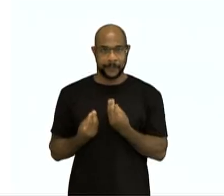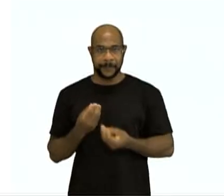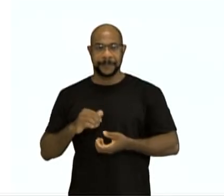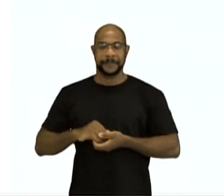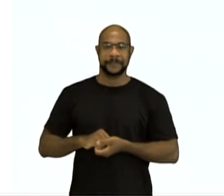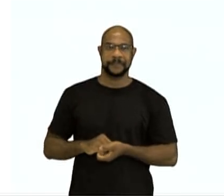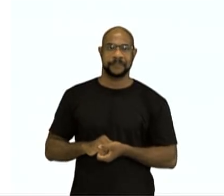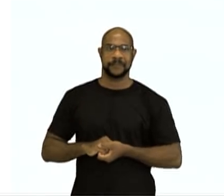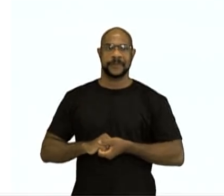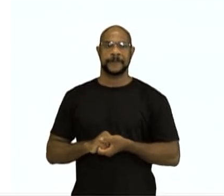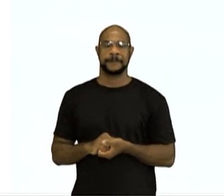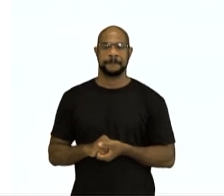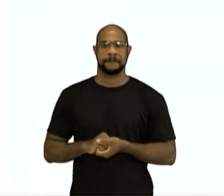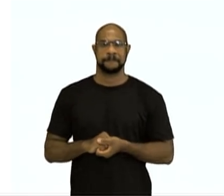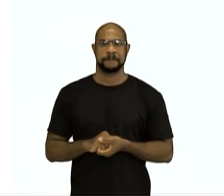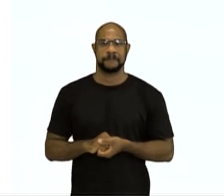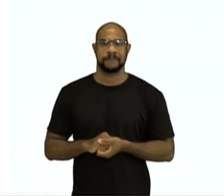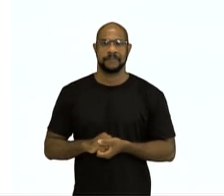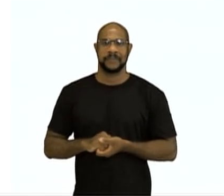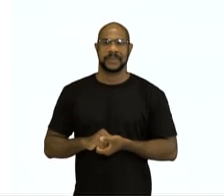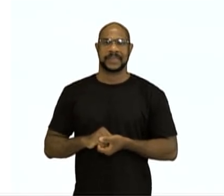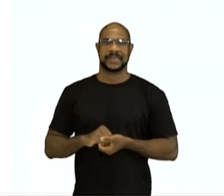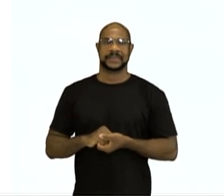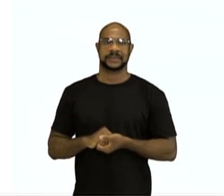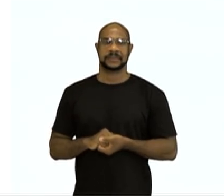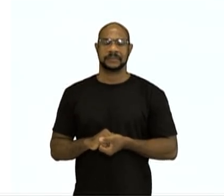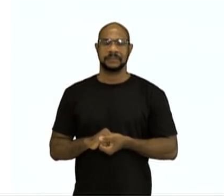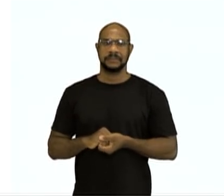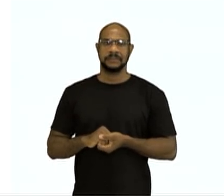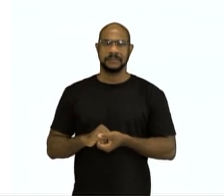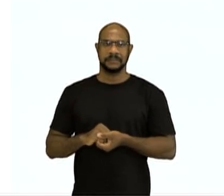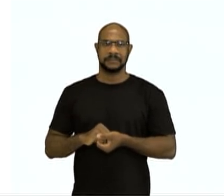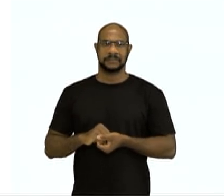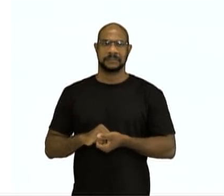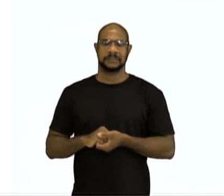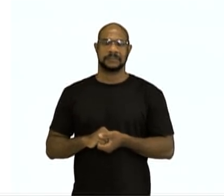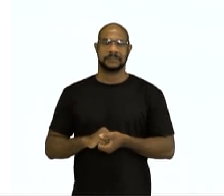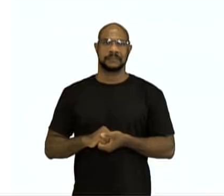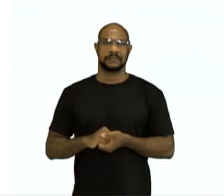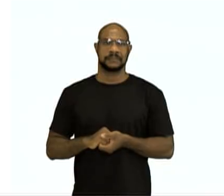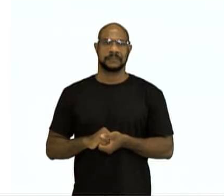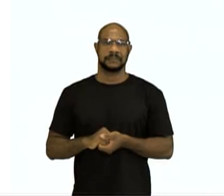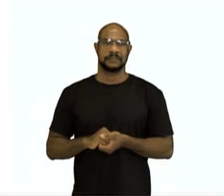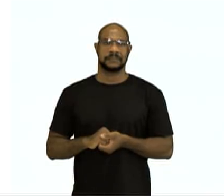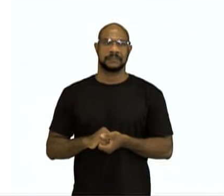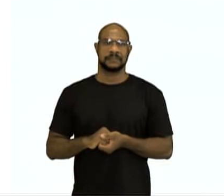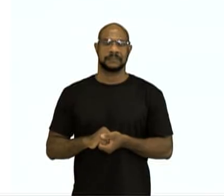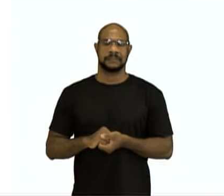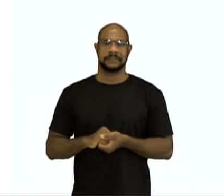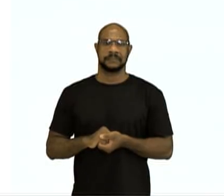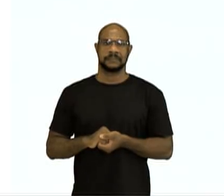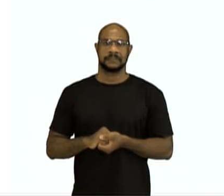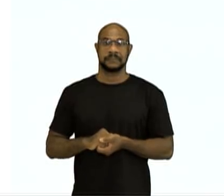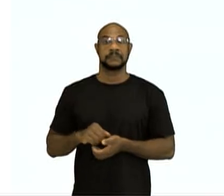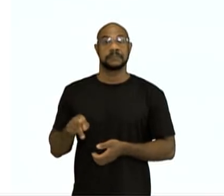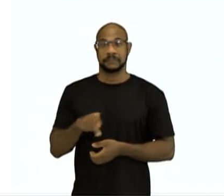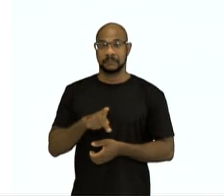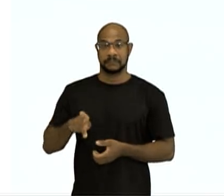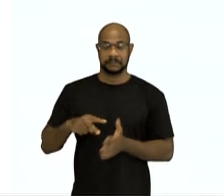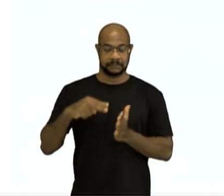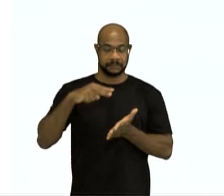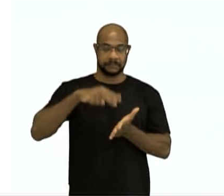Tunisia is not the only World Cup team affected by Ramadan. All 5 of